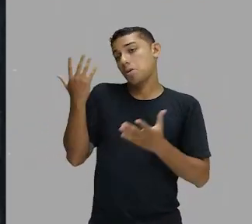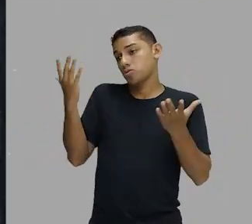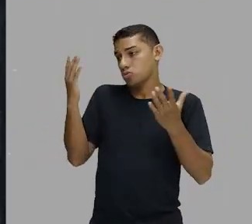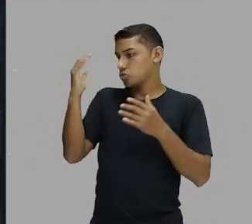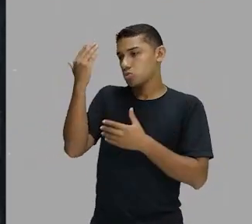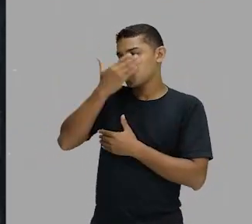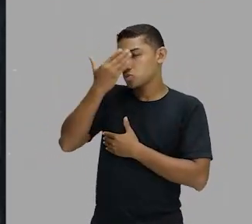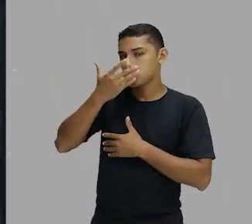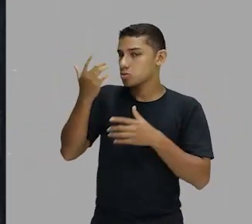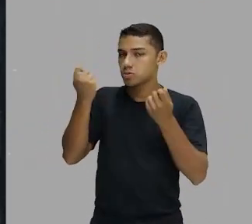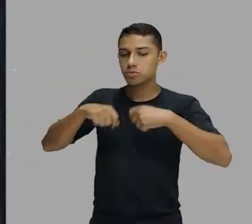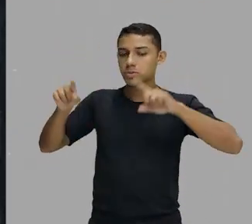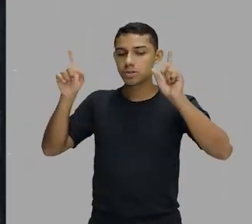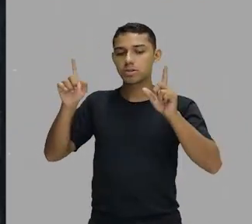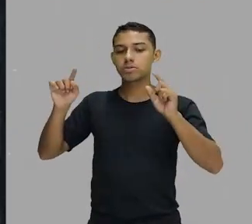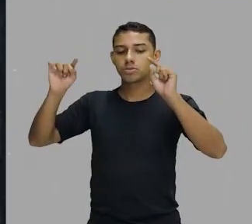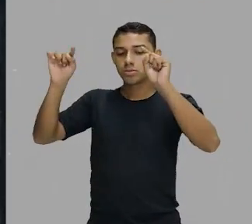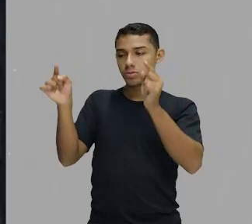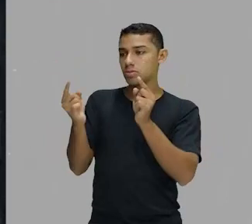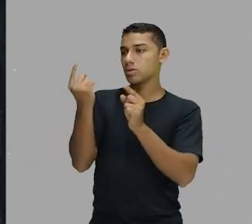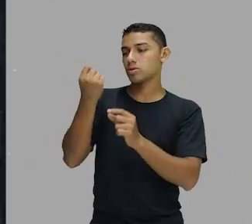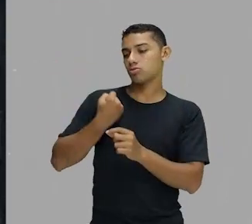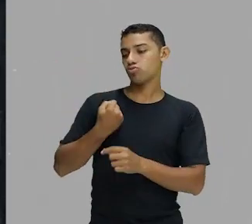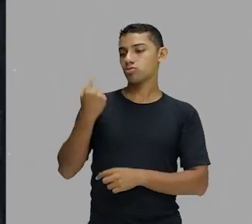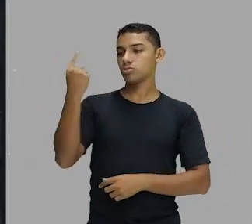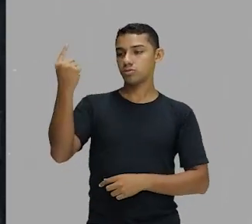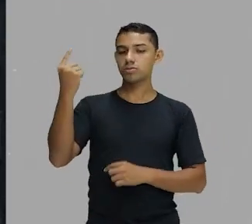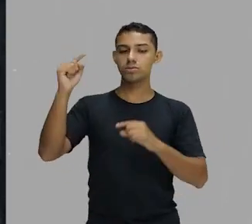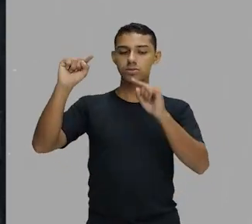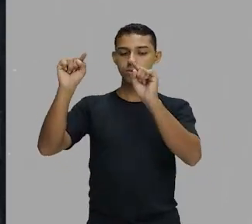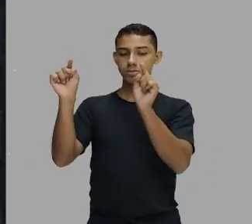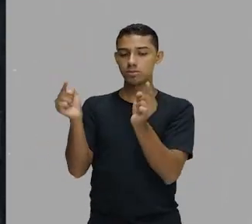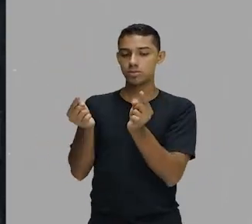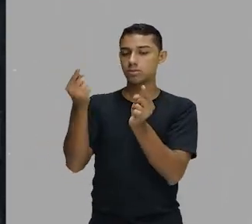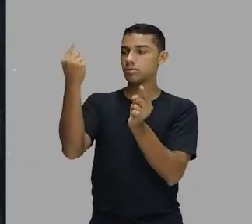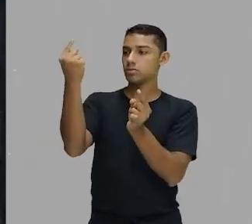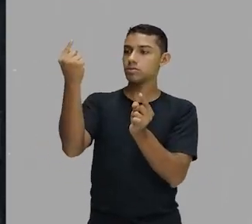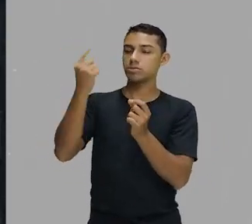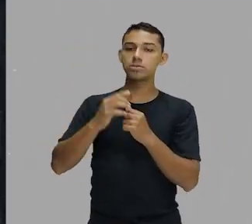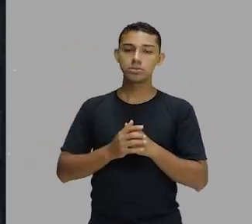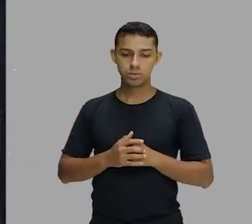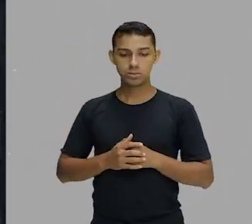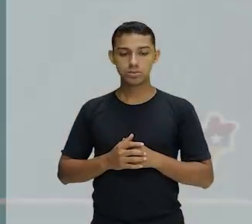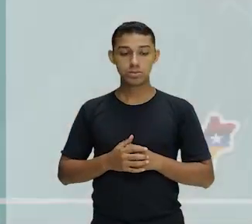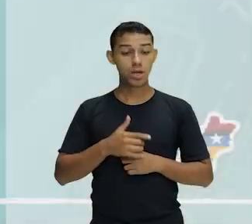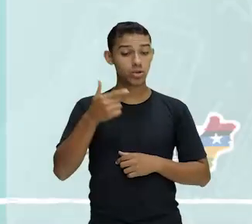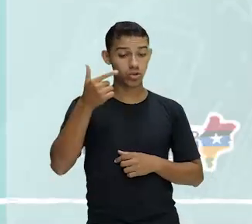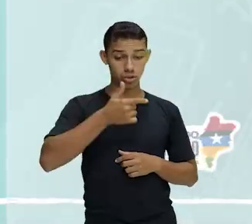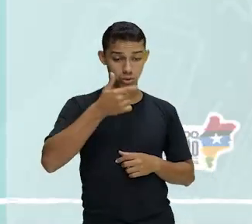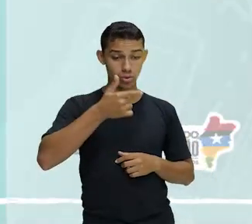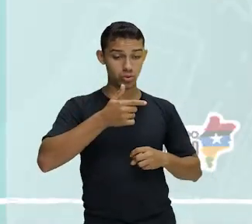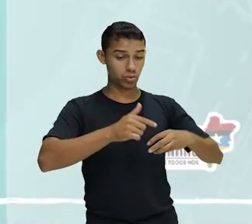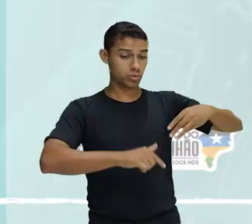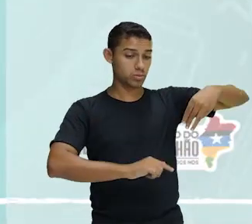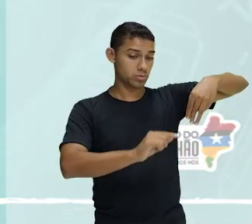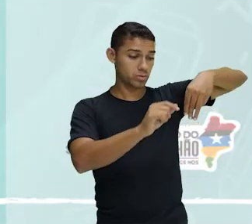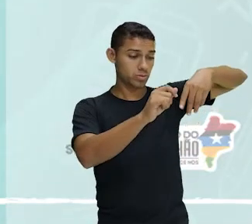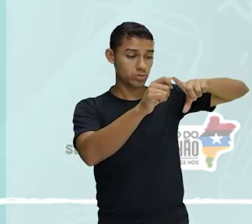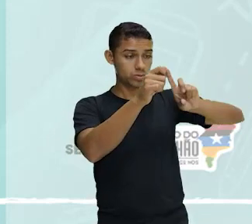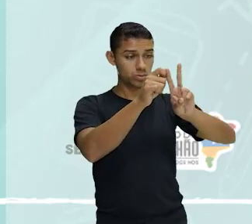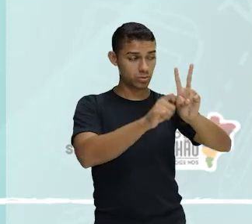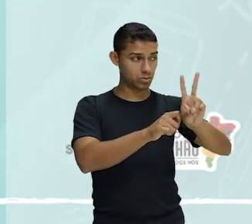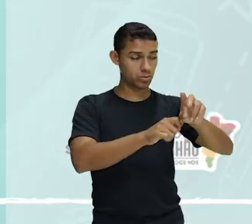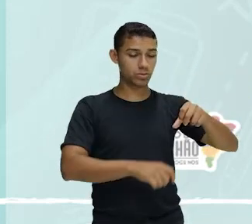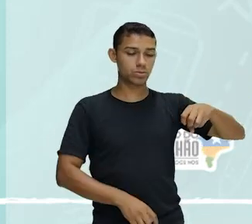nós não precisamos colocar, mas o expoente desse 1 mais taxa é a unidade. No segundo mês, apareceu